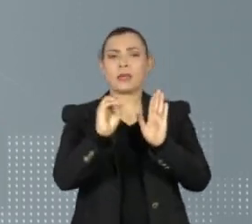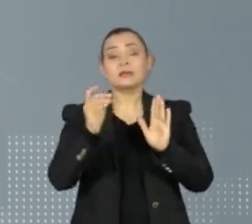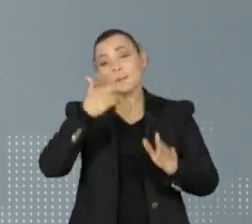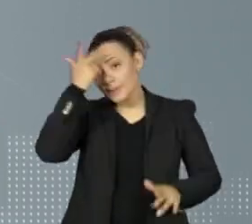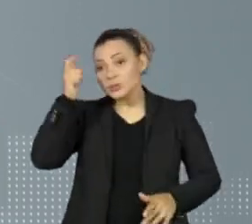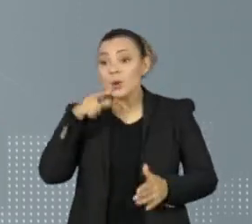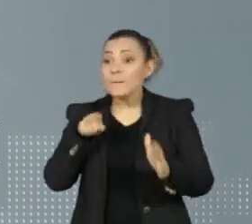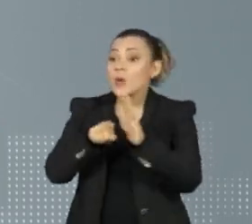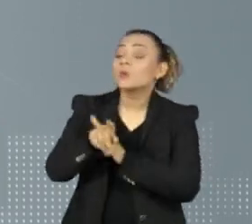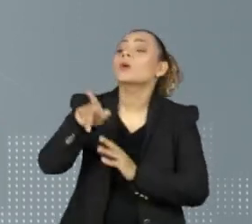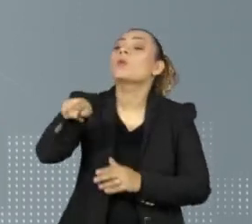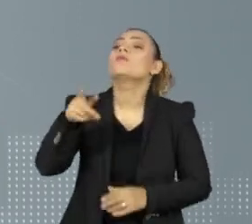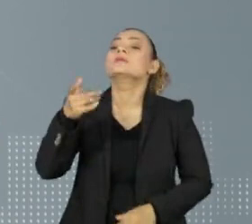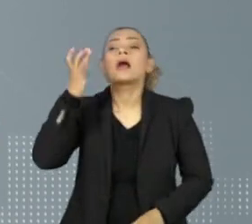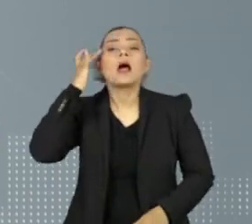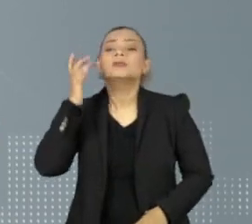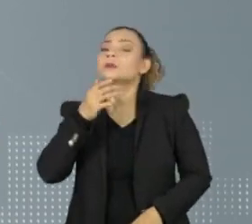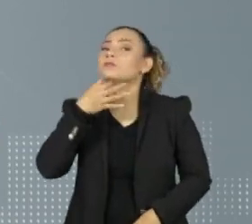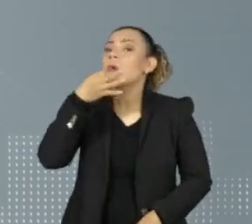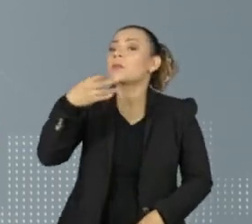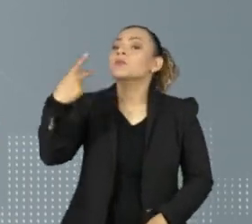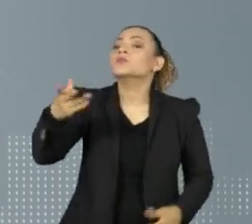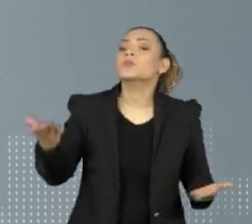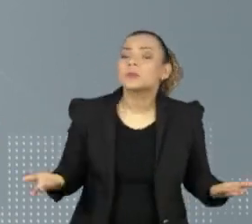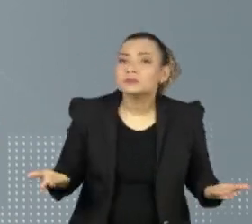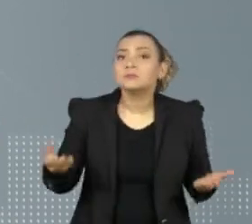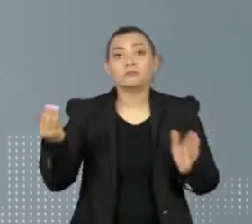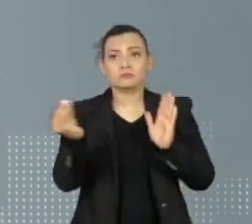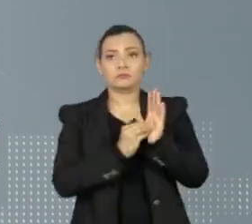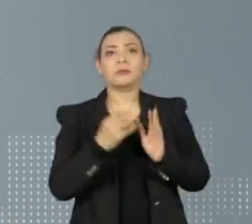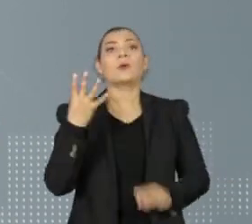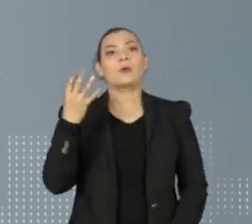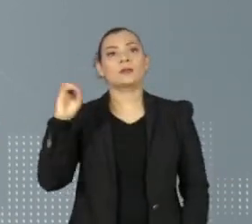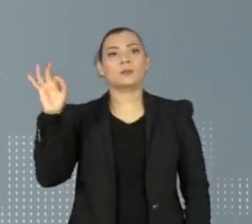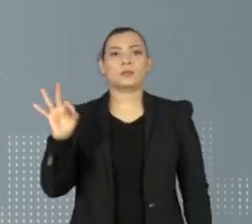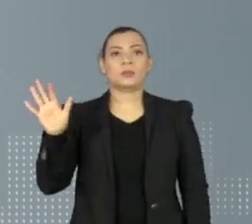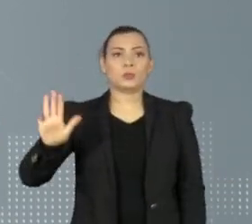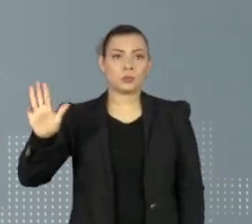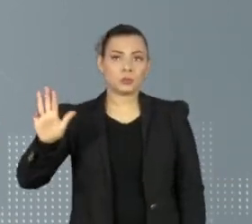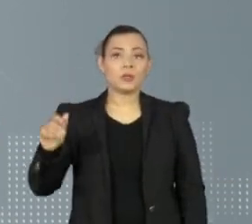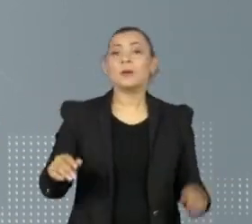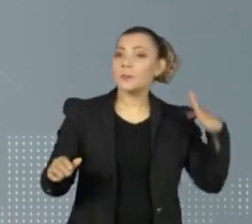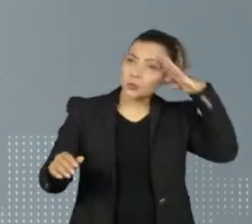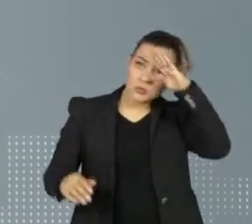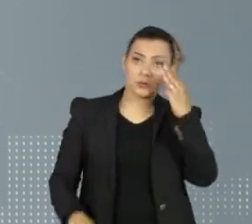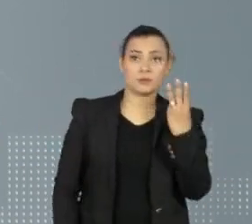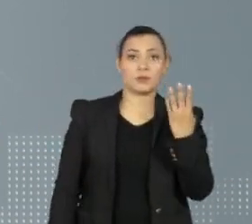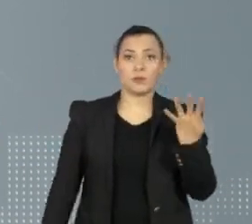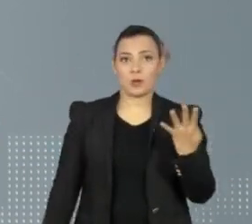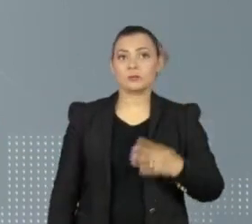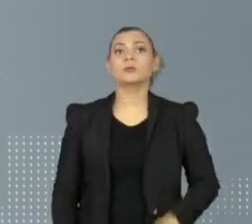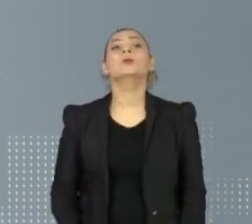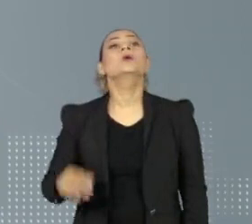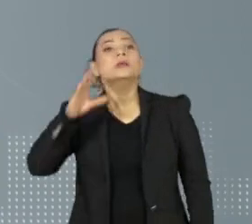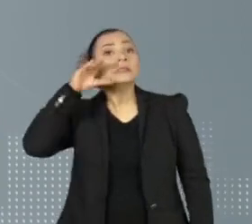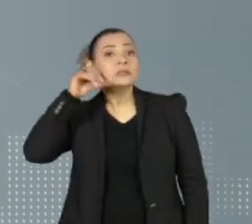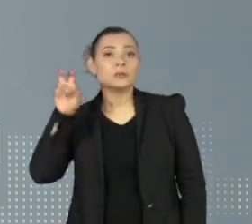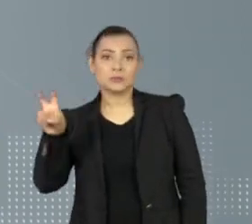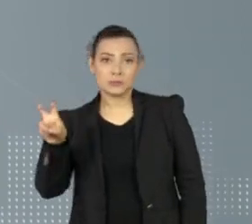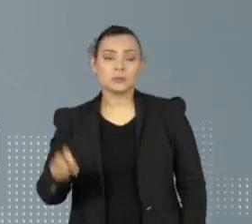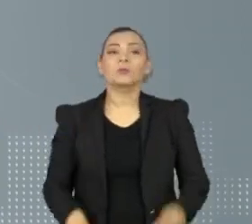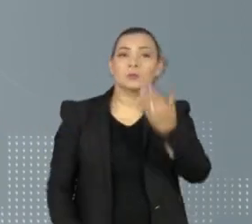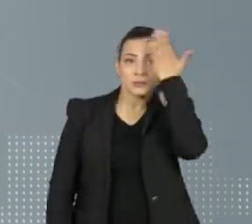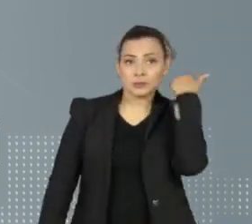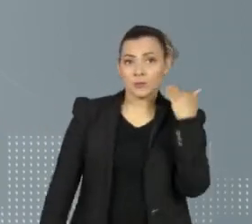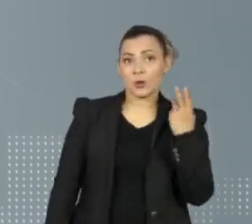candidatos Lula tem quarenta por cento bolsonaro vem a seguir com 34 Ciro tem cinco Simone três e Felipe